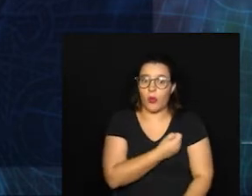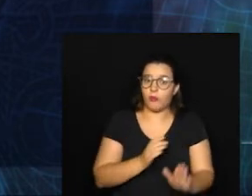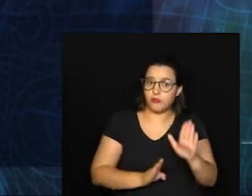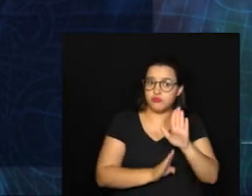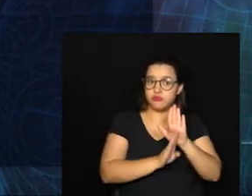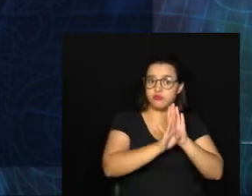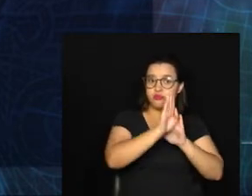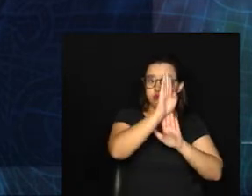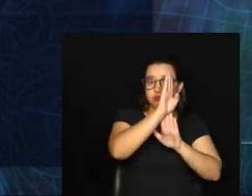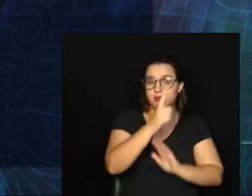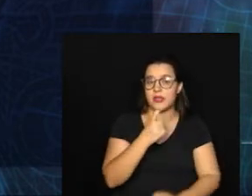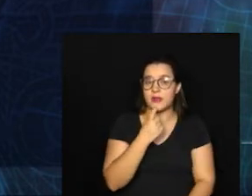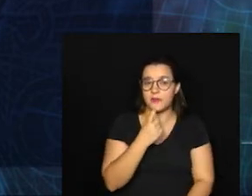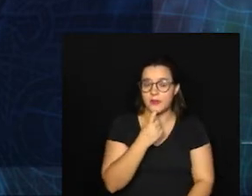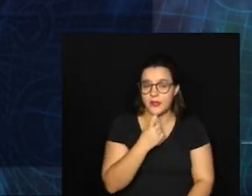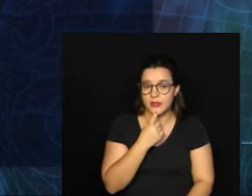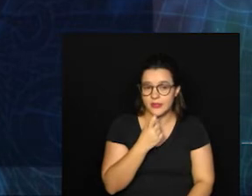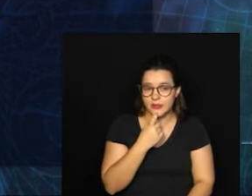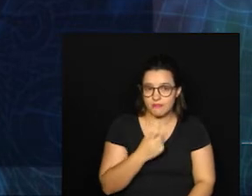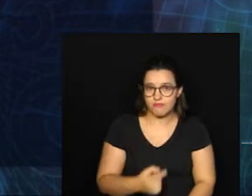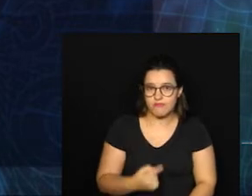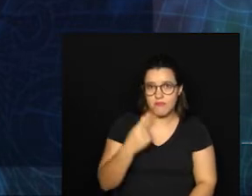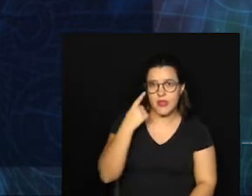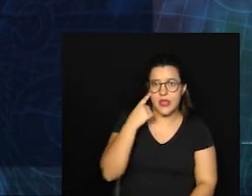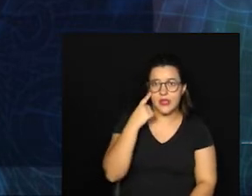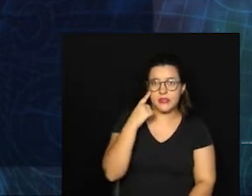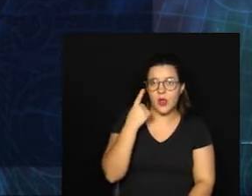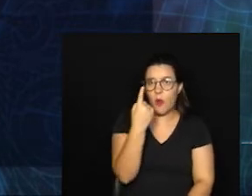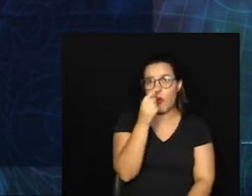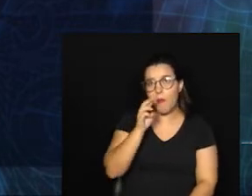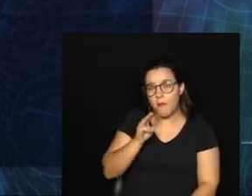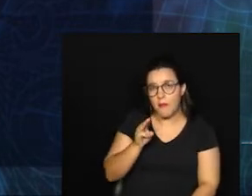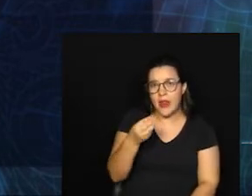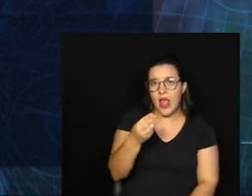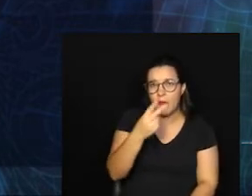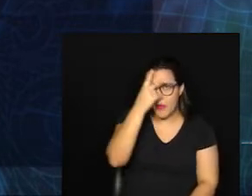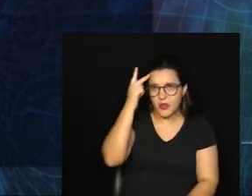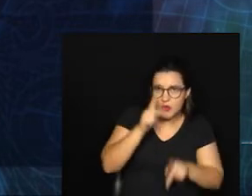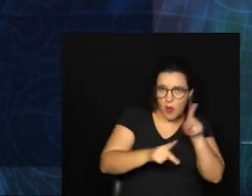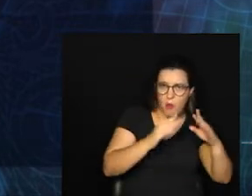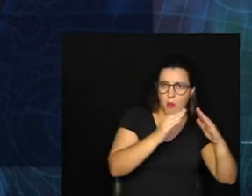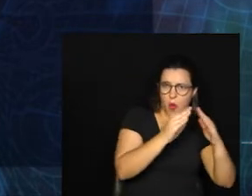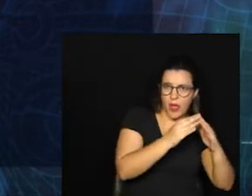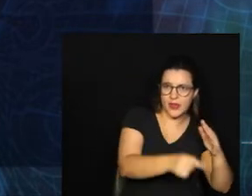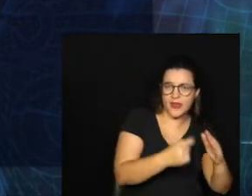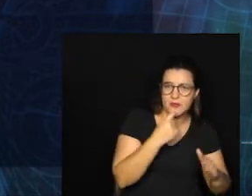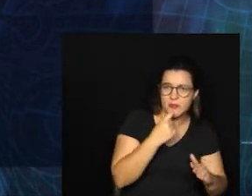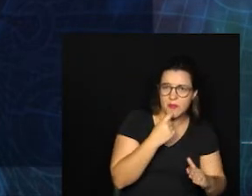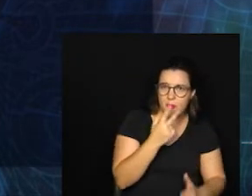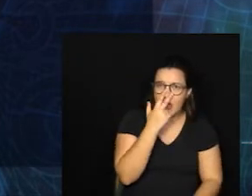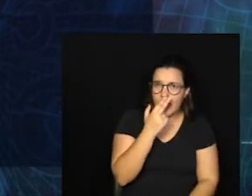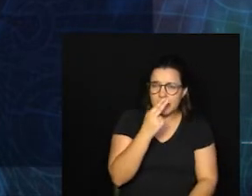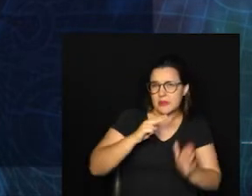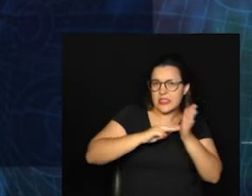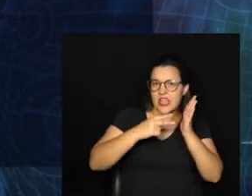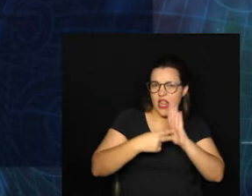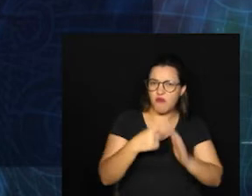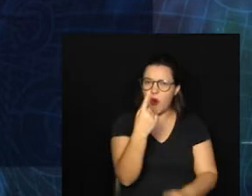seja, se a gente pensar em 1 milhão e 200 mil habitantes, hoje a gente tem, então, o quê? 1% da população